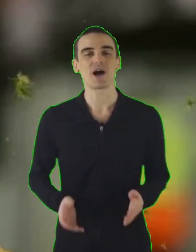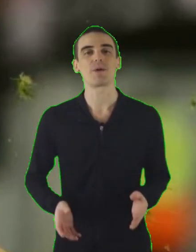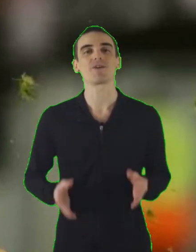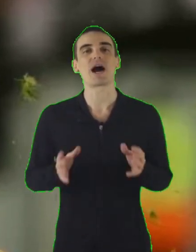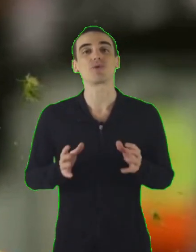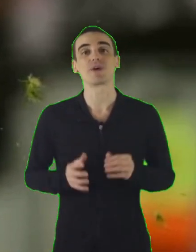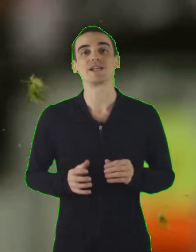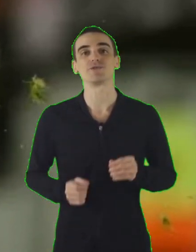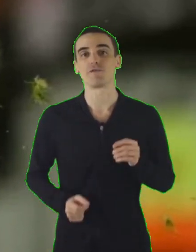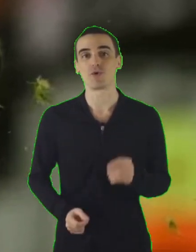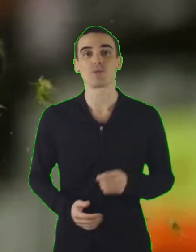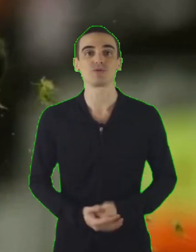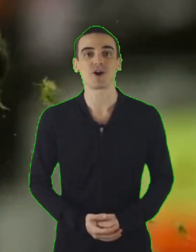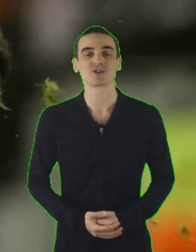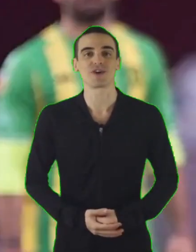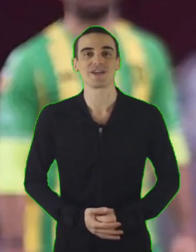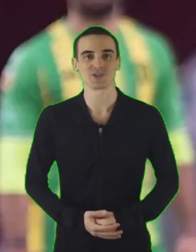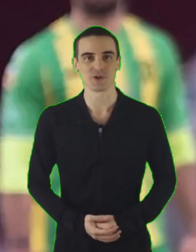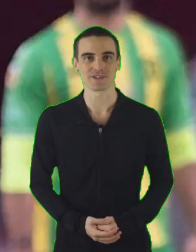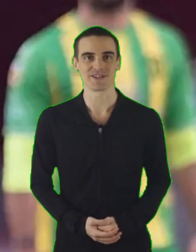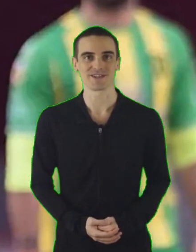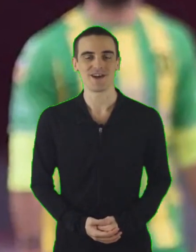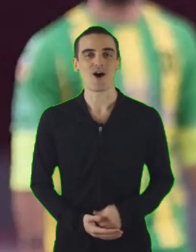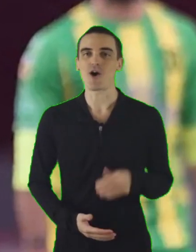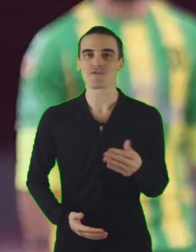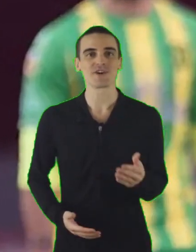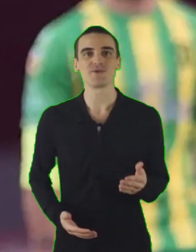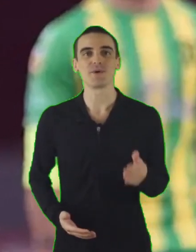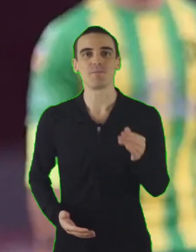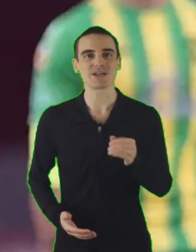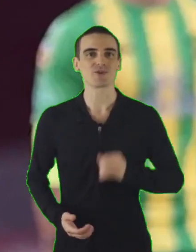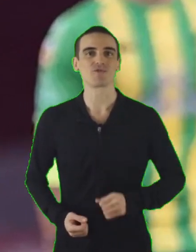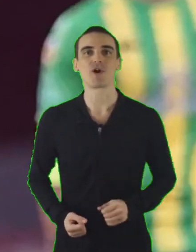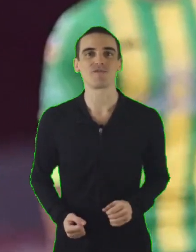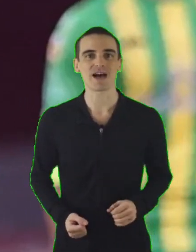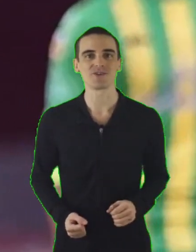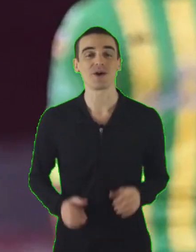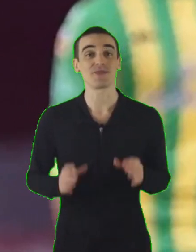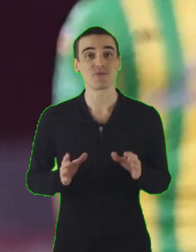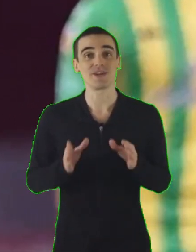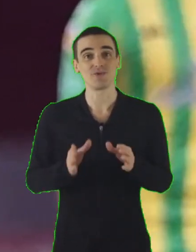Lucas Romero foi uma boa contratação da Raposa ou não? Deixe sua opinião nos comentários.